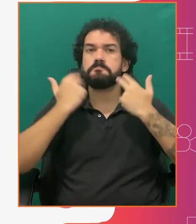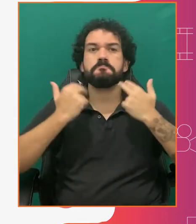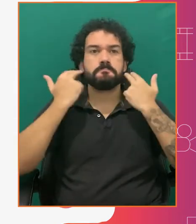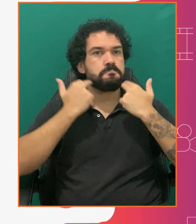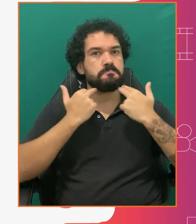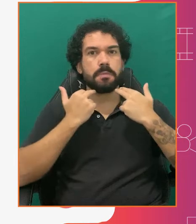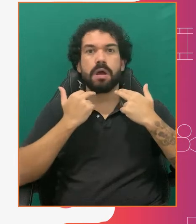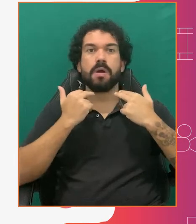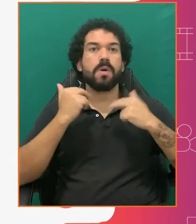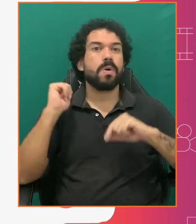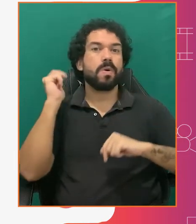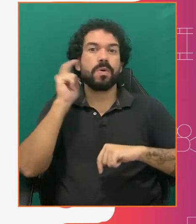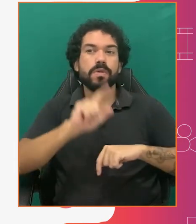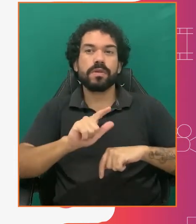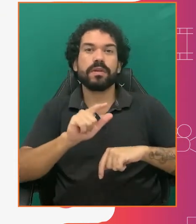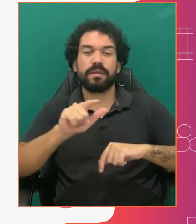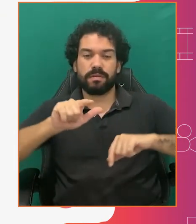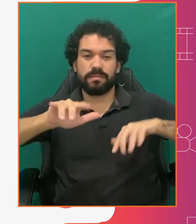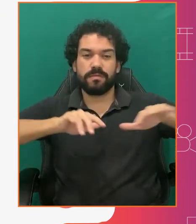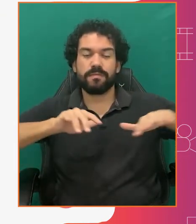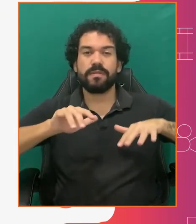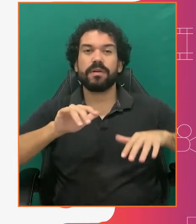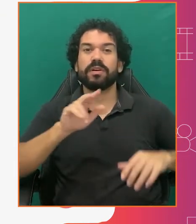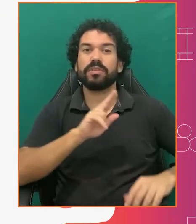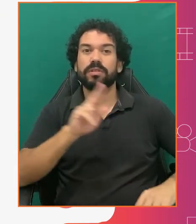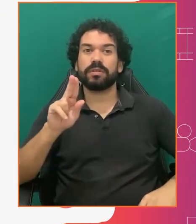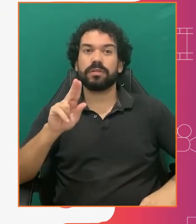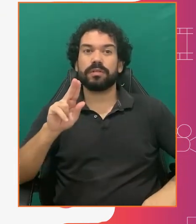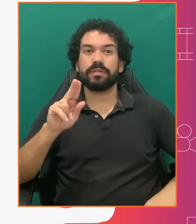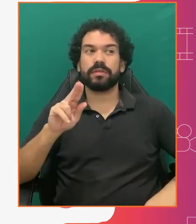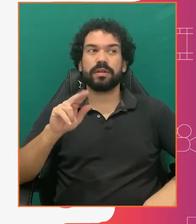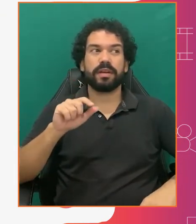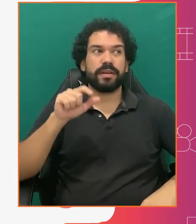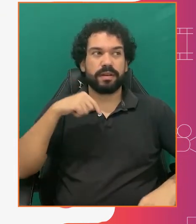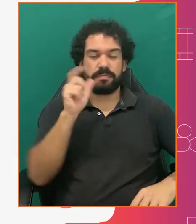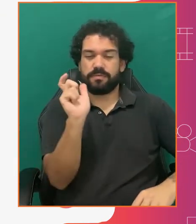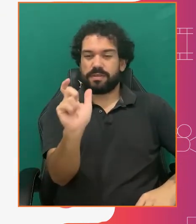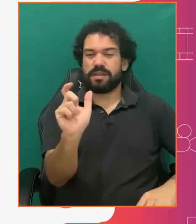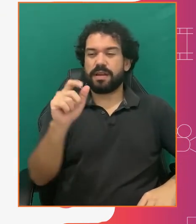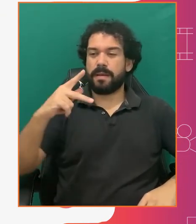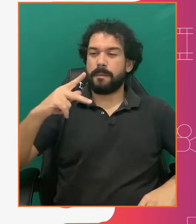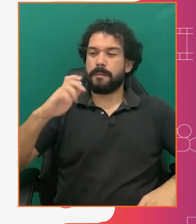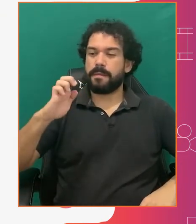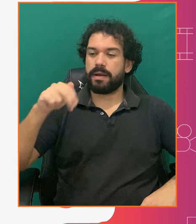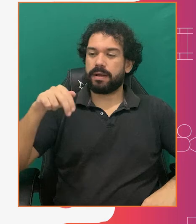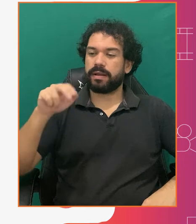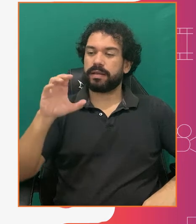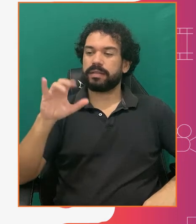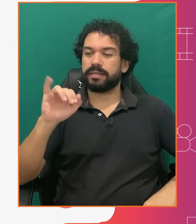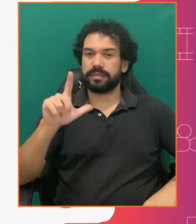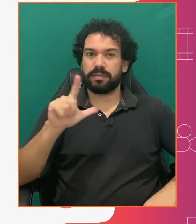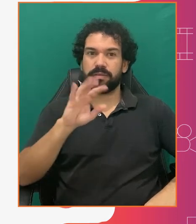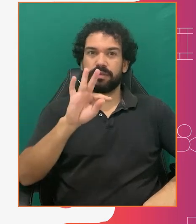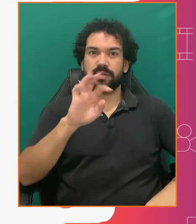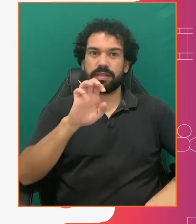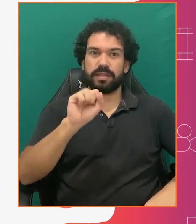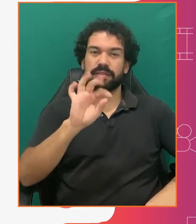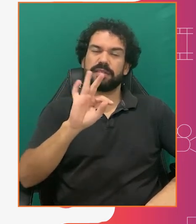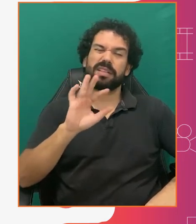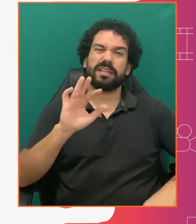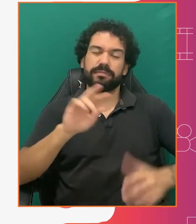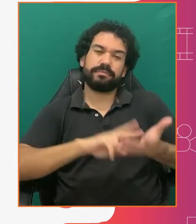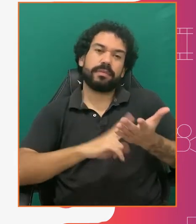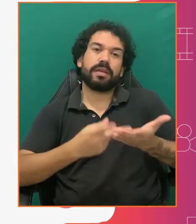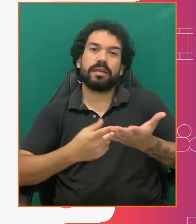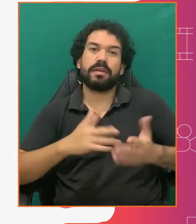um exercício que conhecemos como pencil test, que a tradução ficaria mais ou